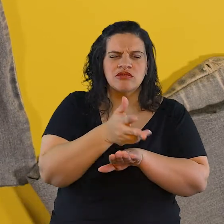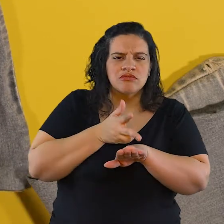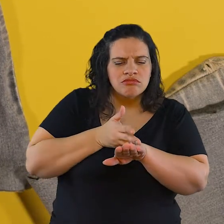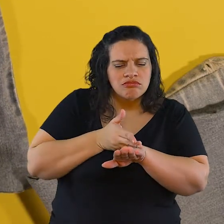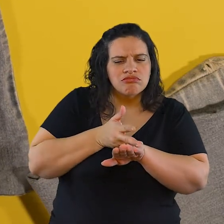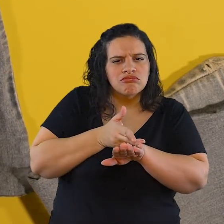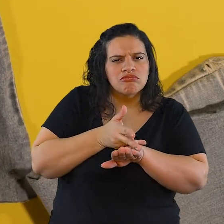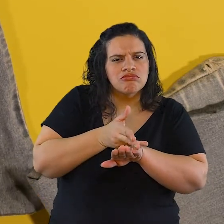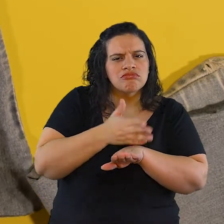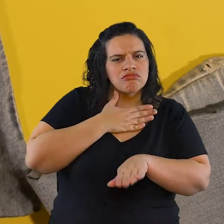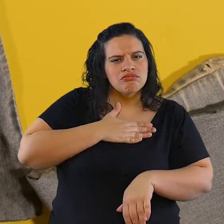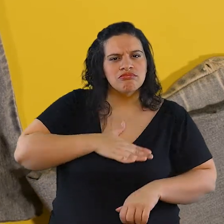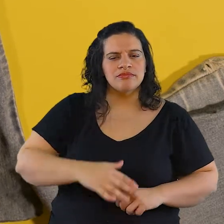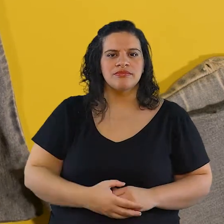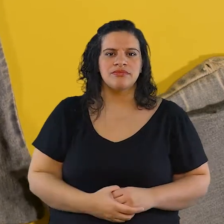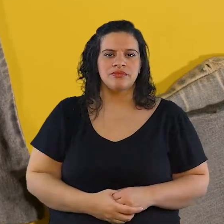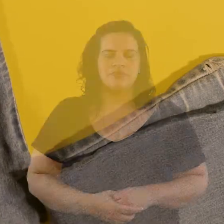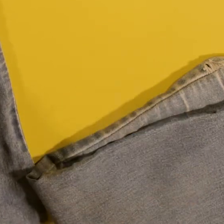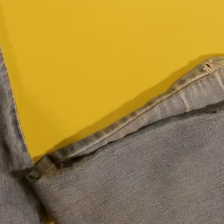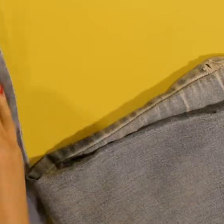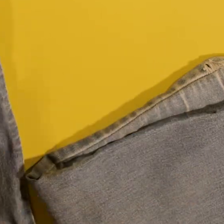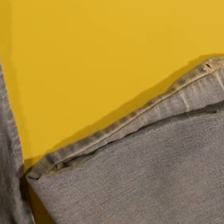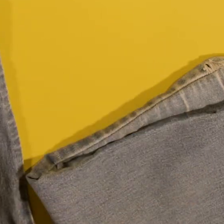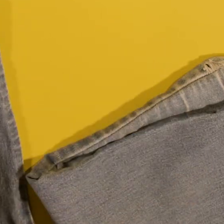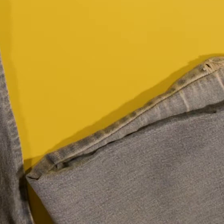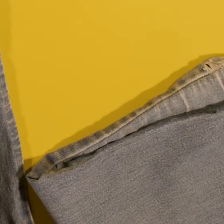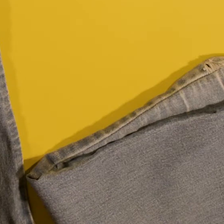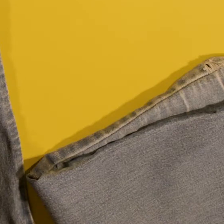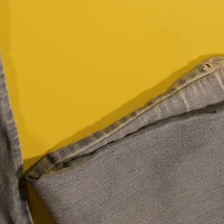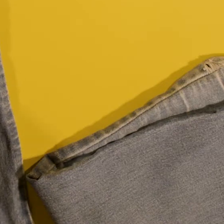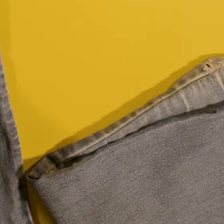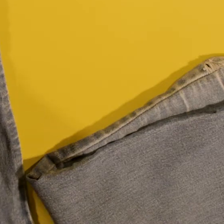calma, sem ter perigo de cortar alguma coisa errada.